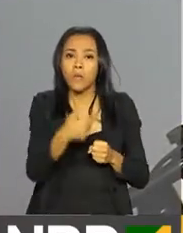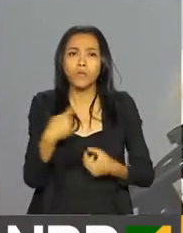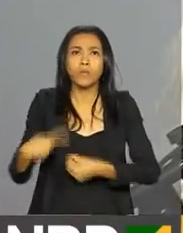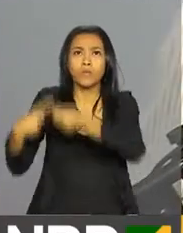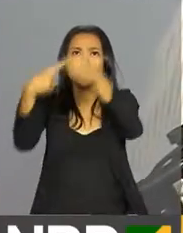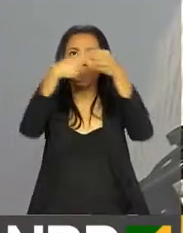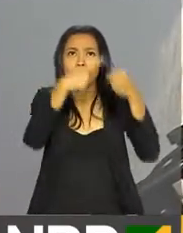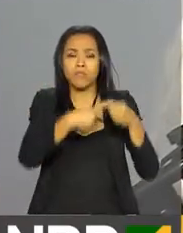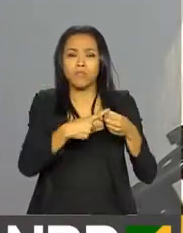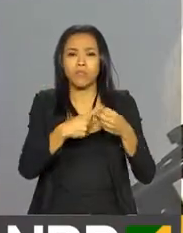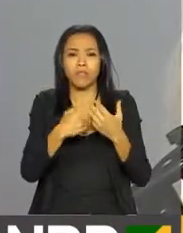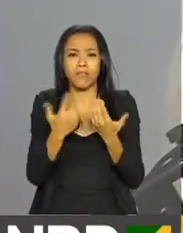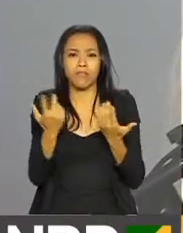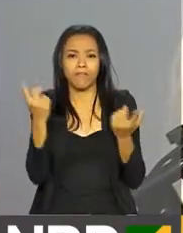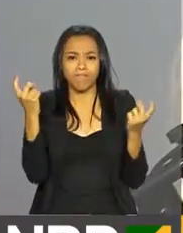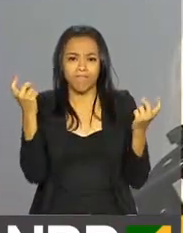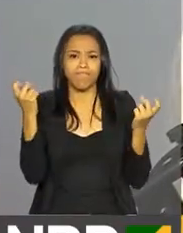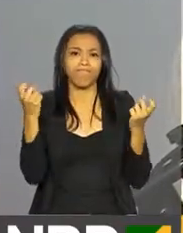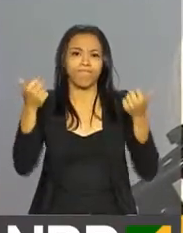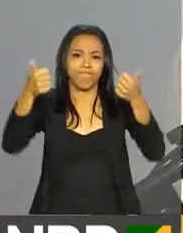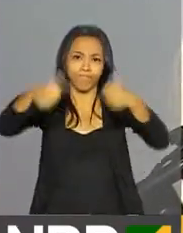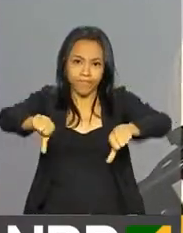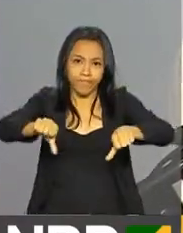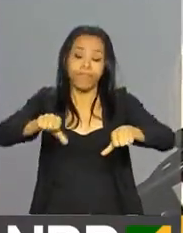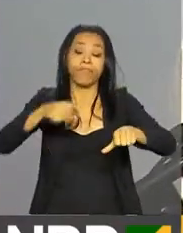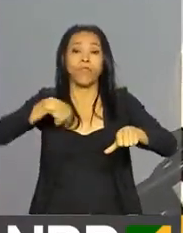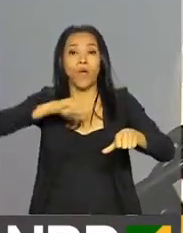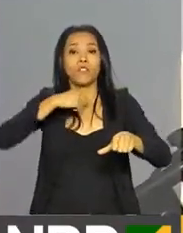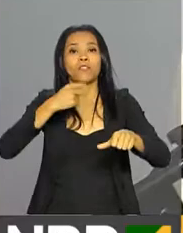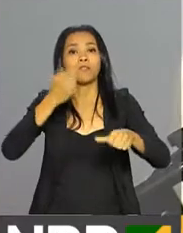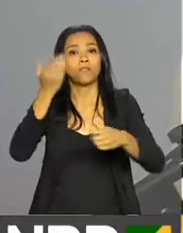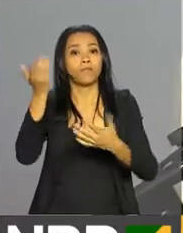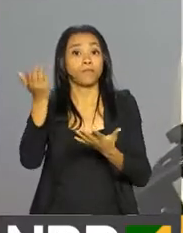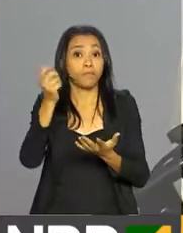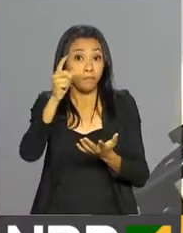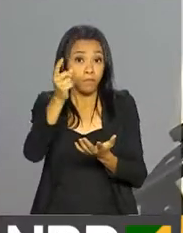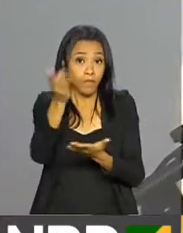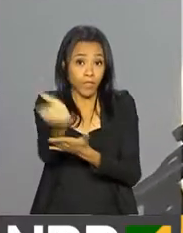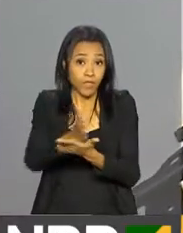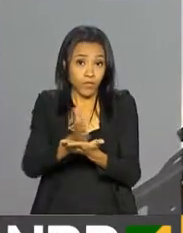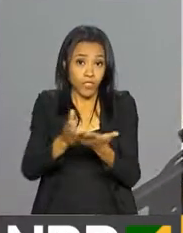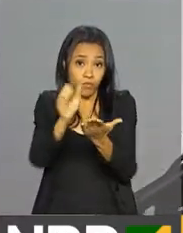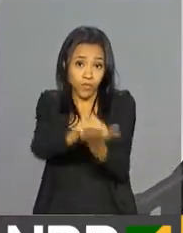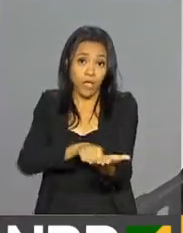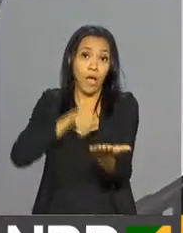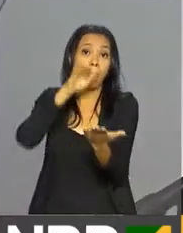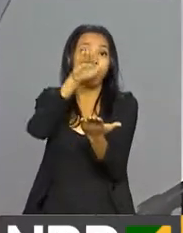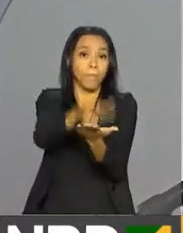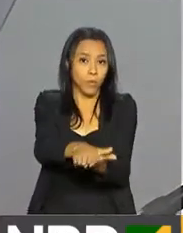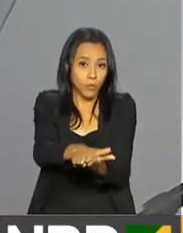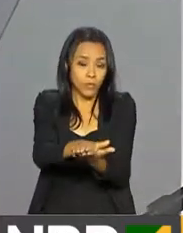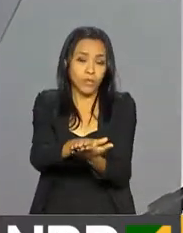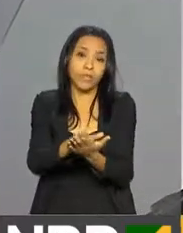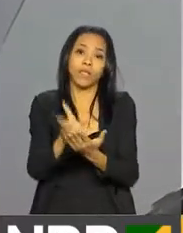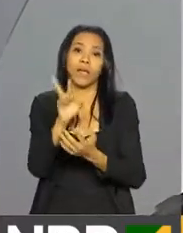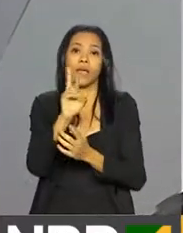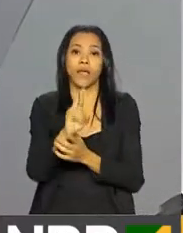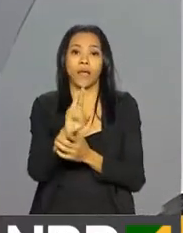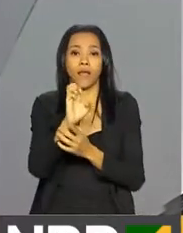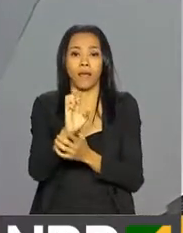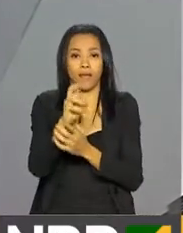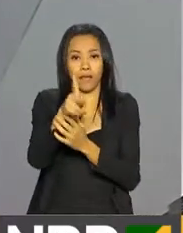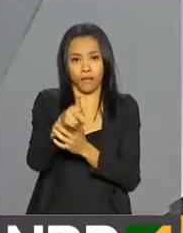estão à míngua nós dividimos o produto da multa da repatriação por uma medida provisória que